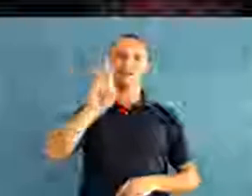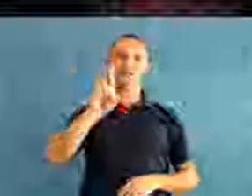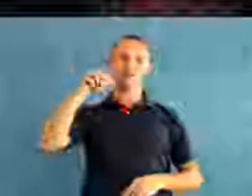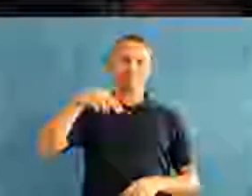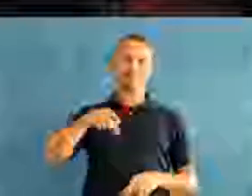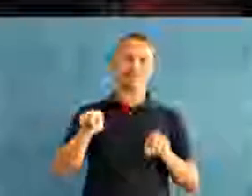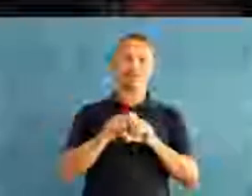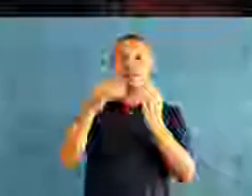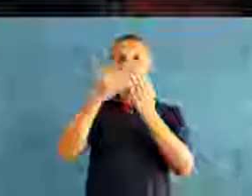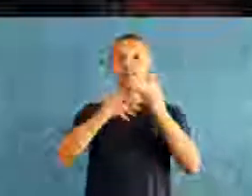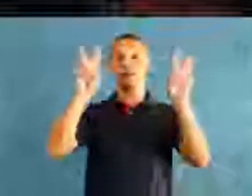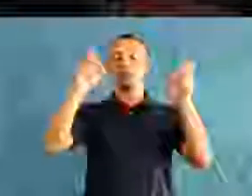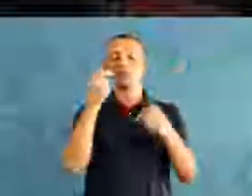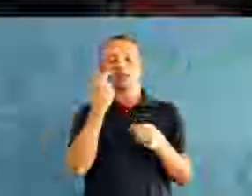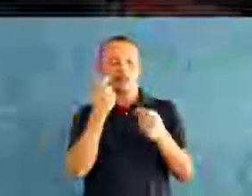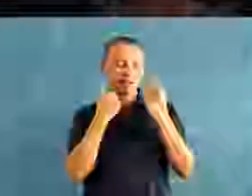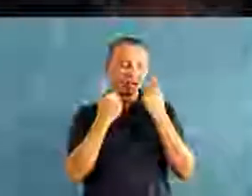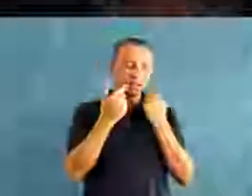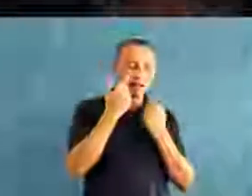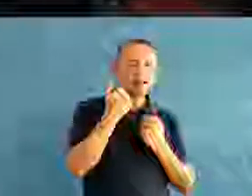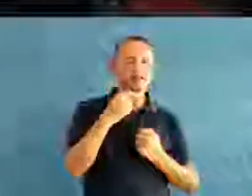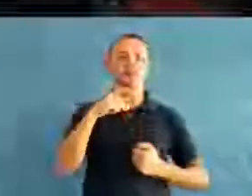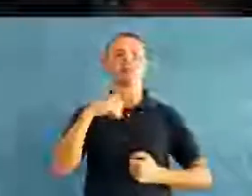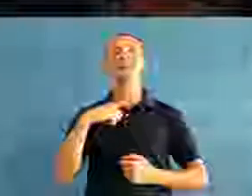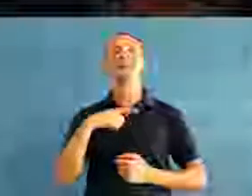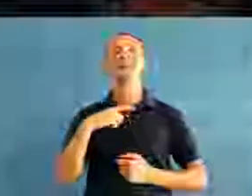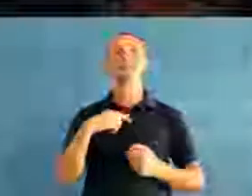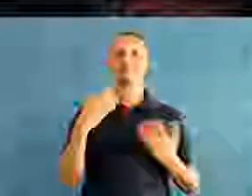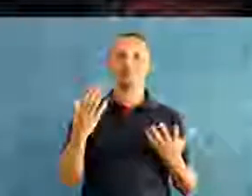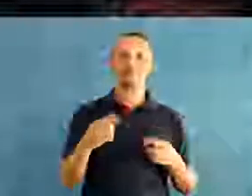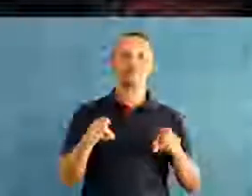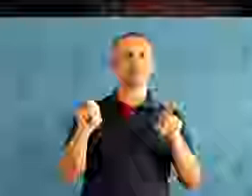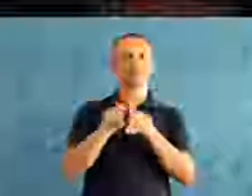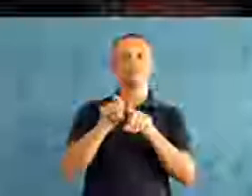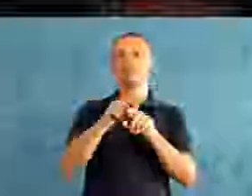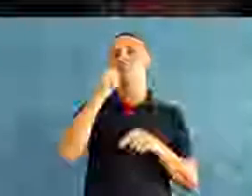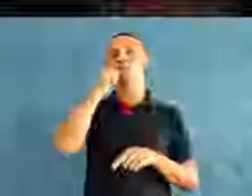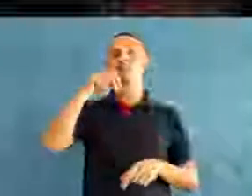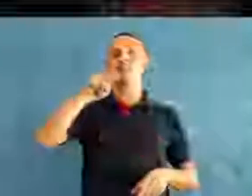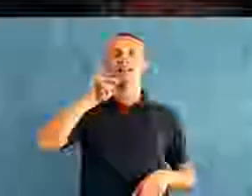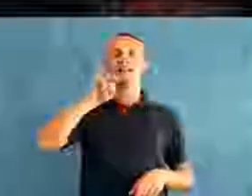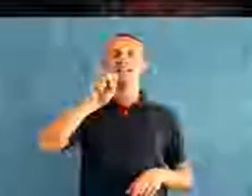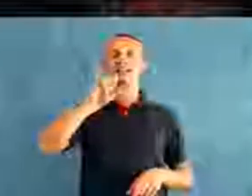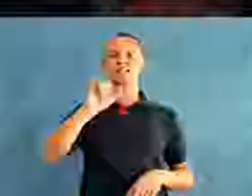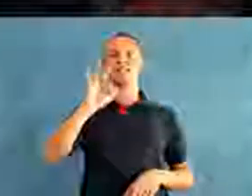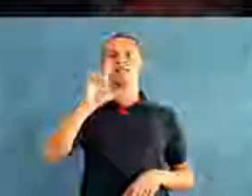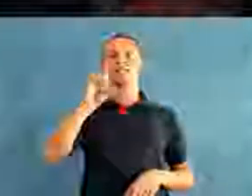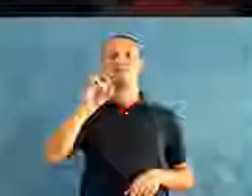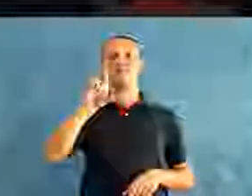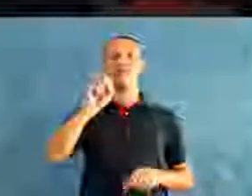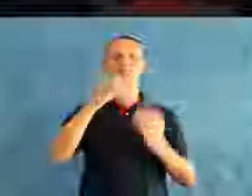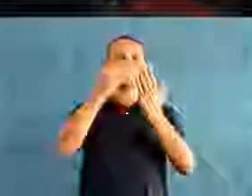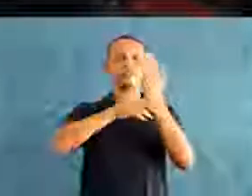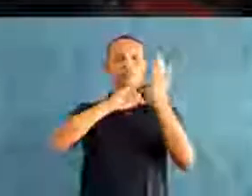de um Caeté, de Nísia Floresta, Cintilações de uma Alma Brasileira, de Nísia Floresta Brasileira Augusta, Itinerário de uma